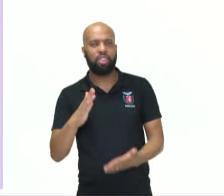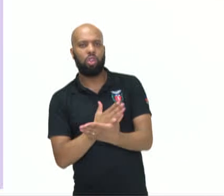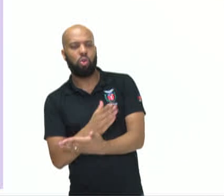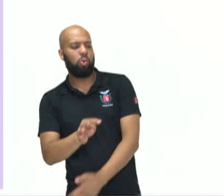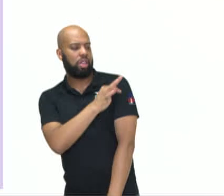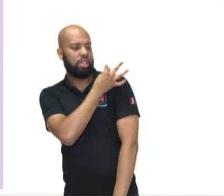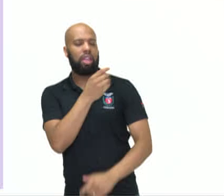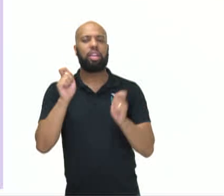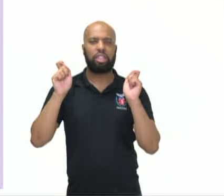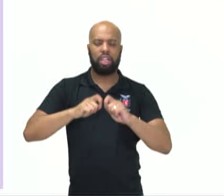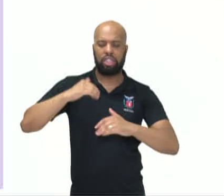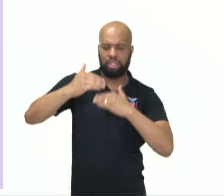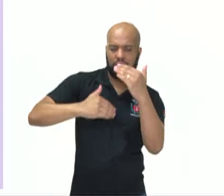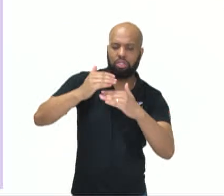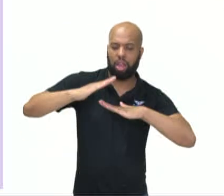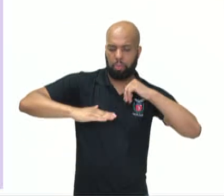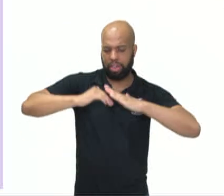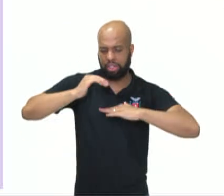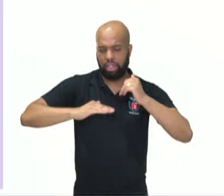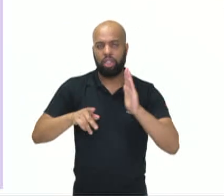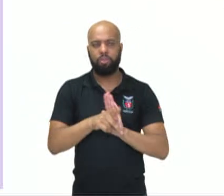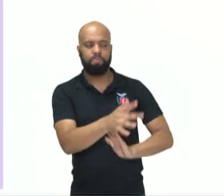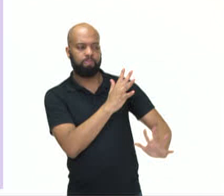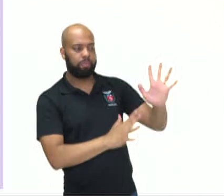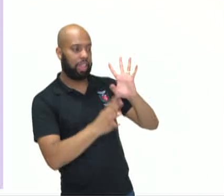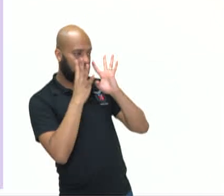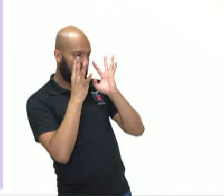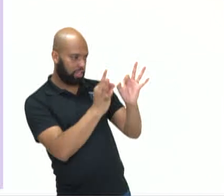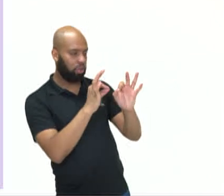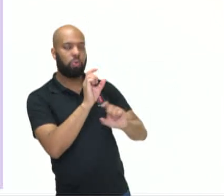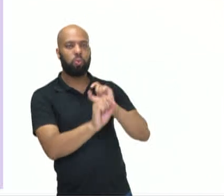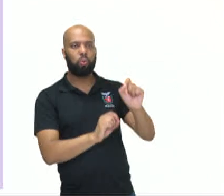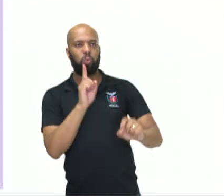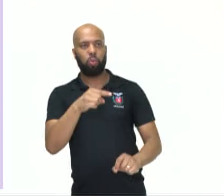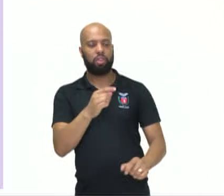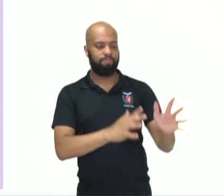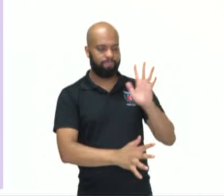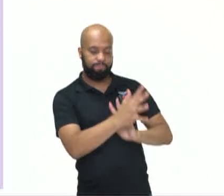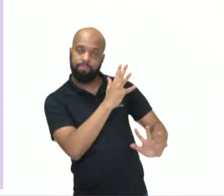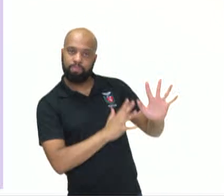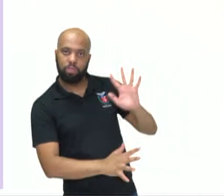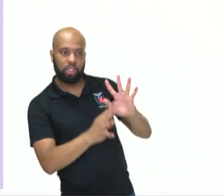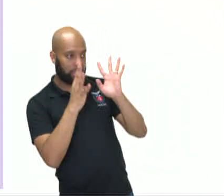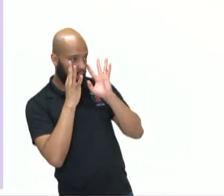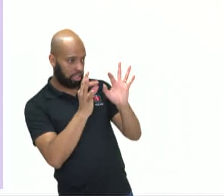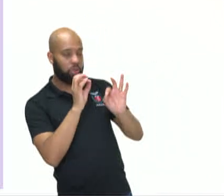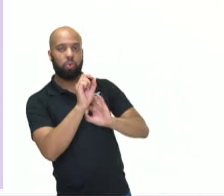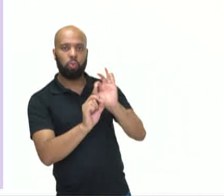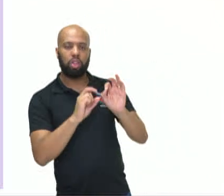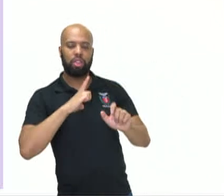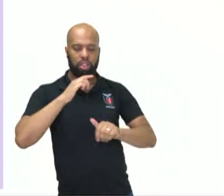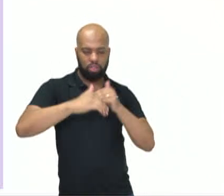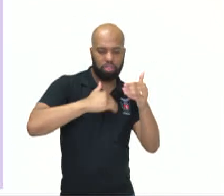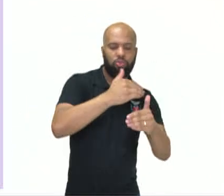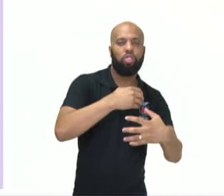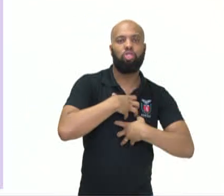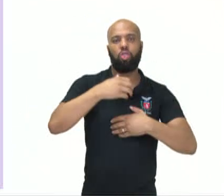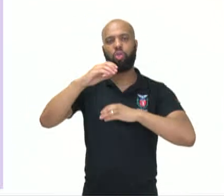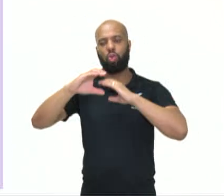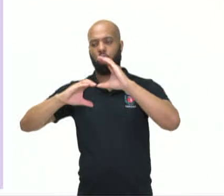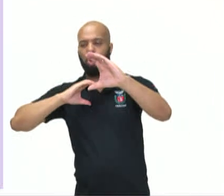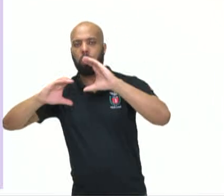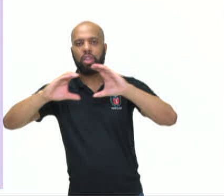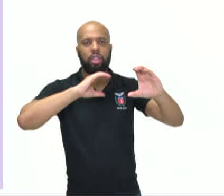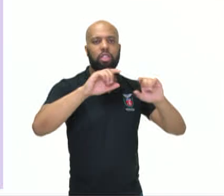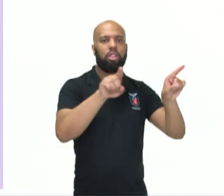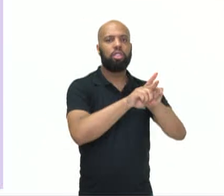nos permitem desenvolver a habilidade da escuta. É o exemplo da escuta ativa. A escuta ativa desenvolve a sua comunicação